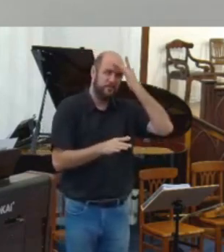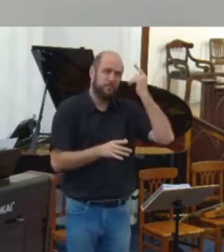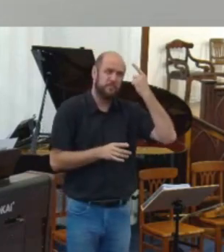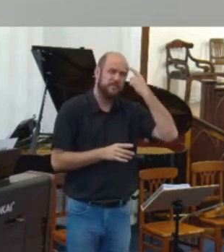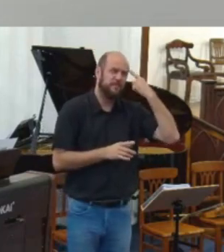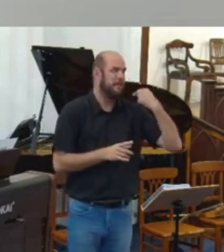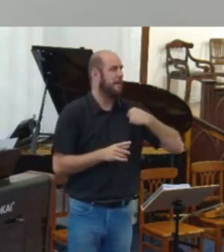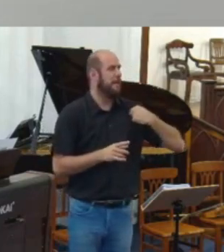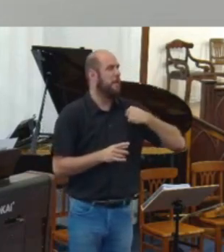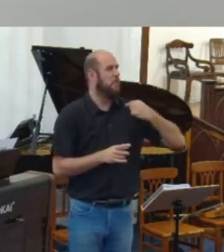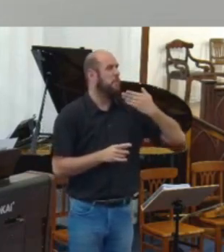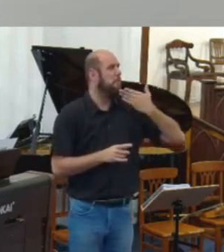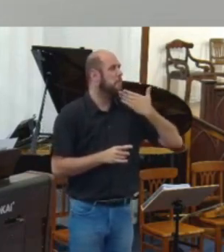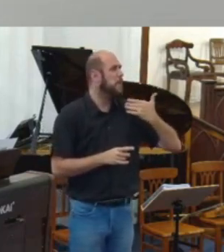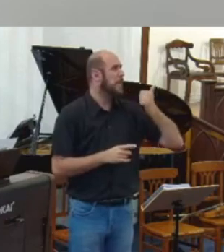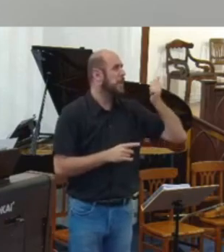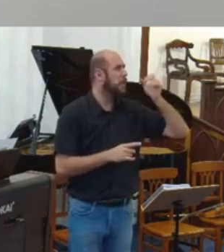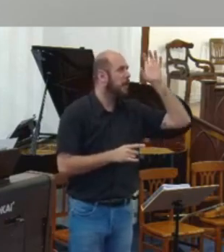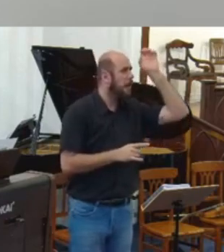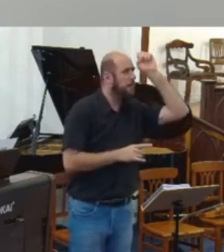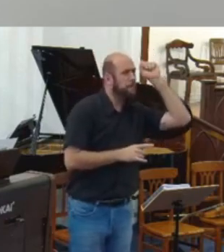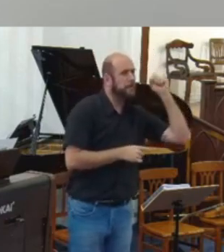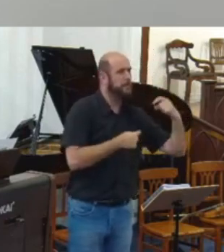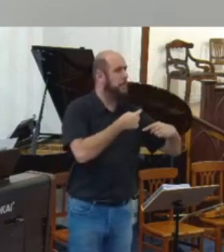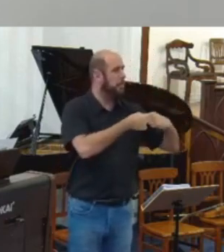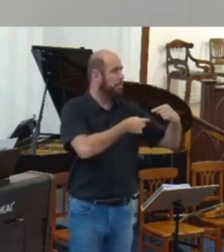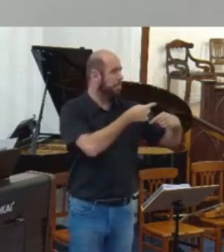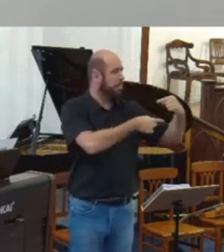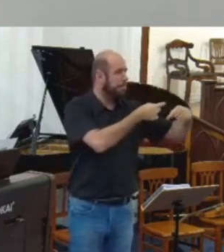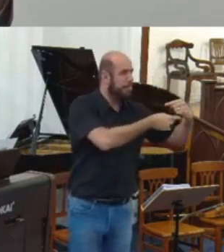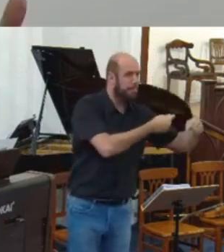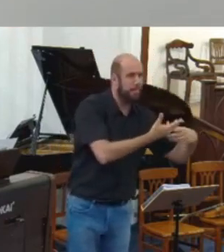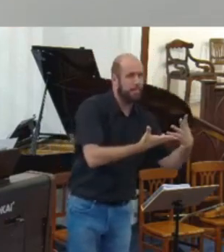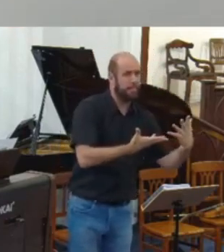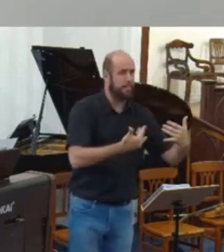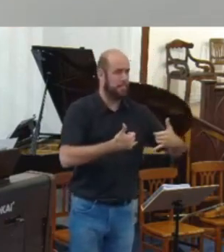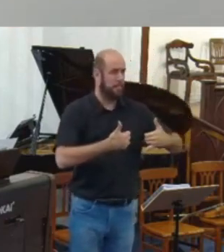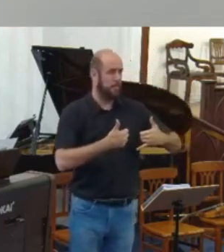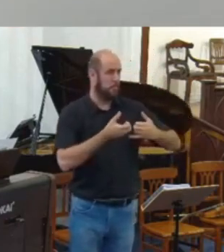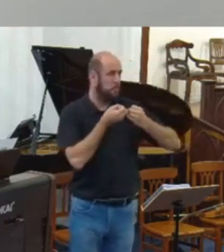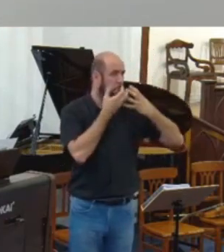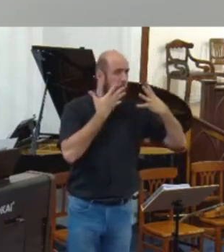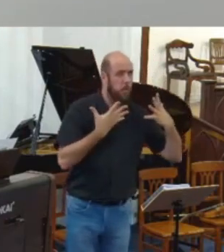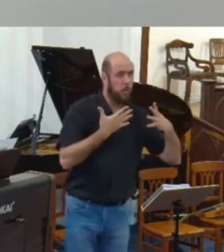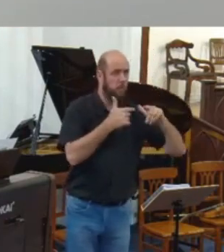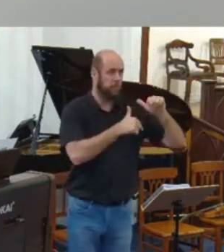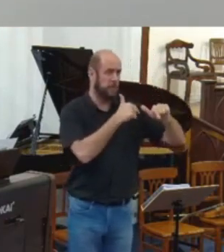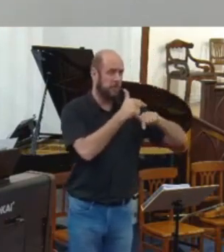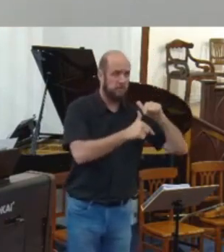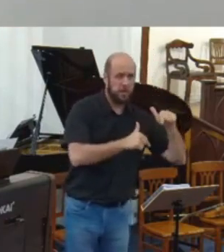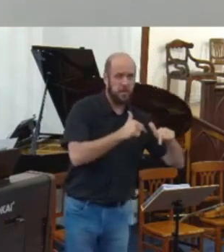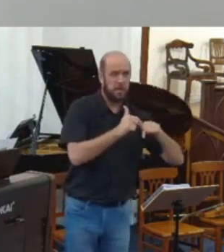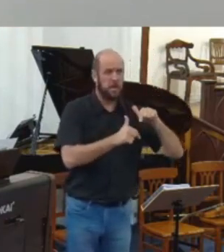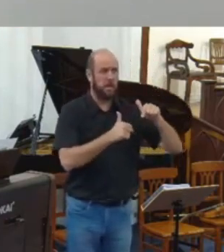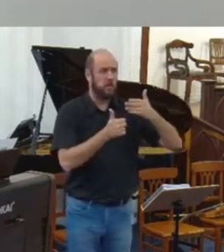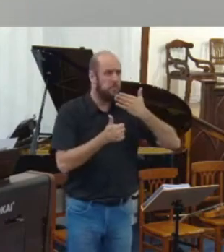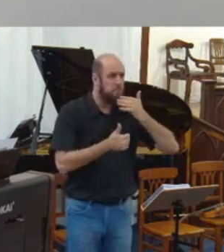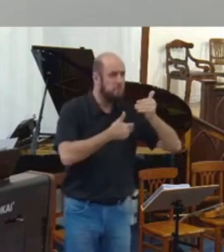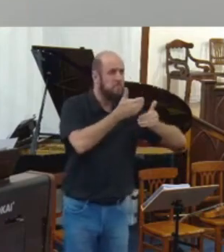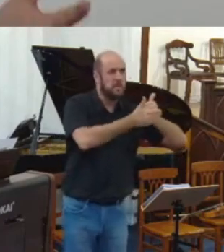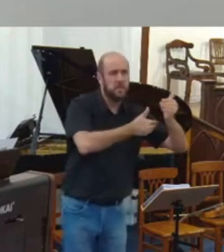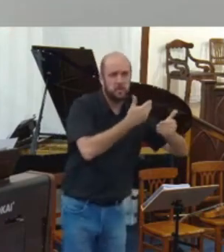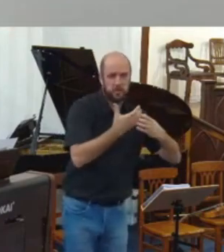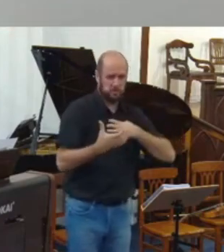refinar, começam a aprender coisas mais altruístas, a aprender formas